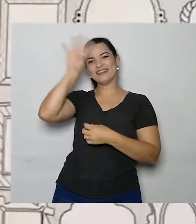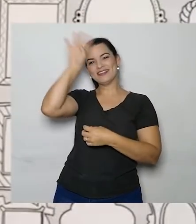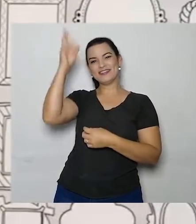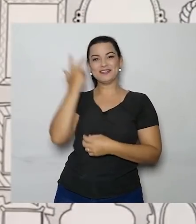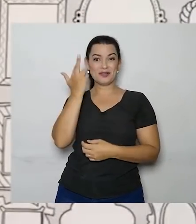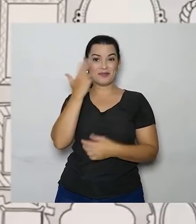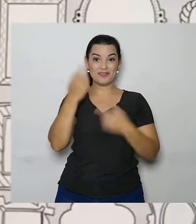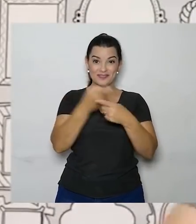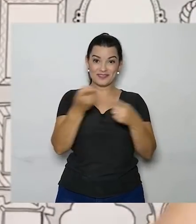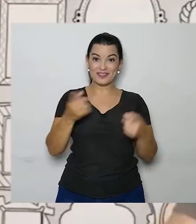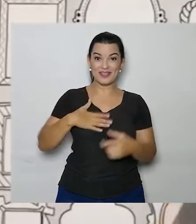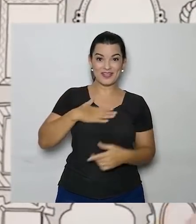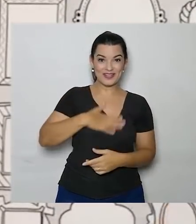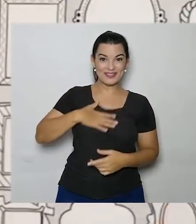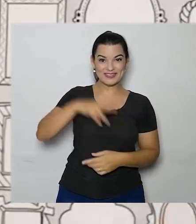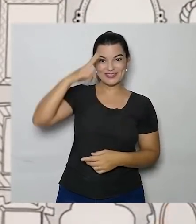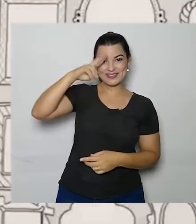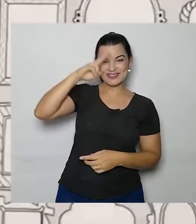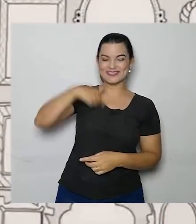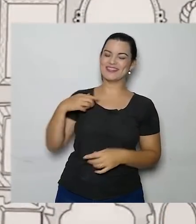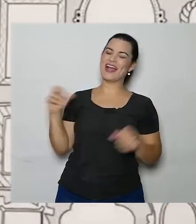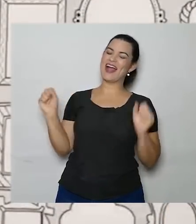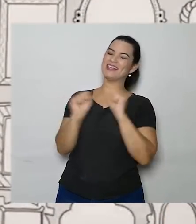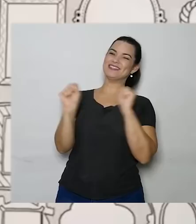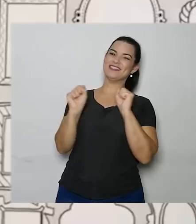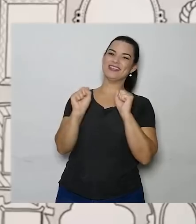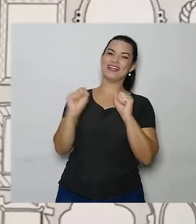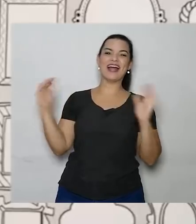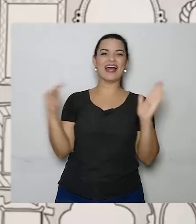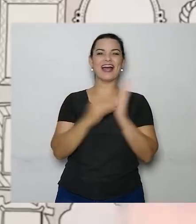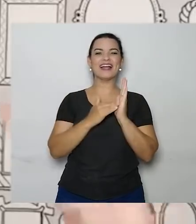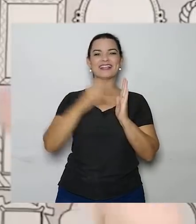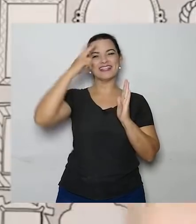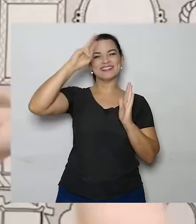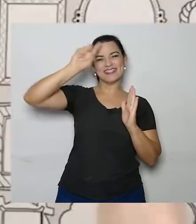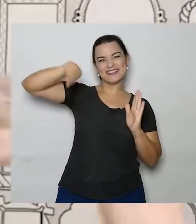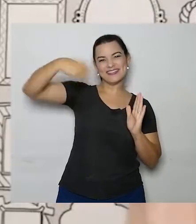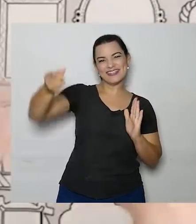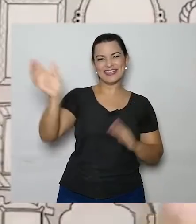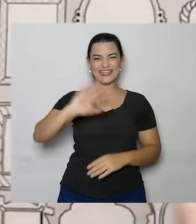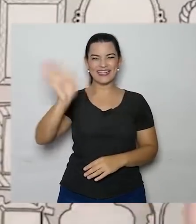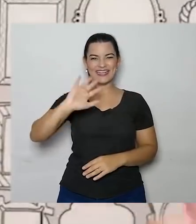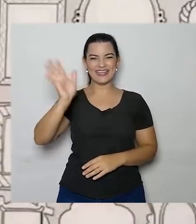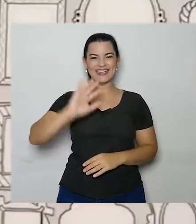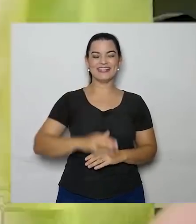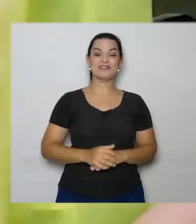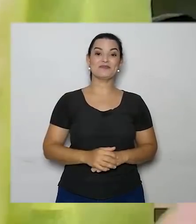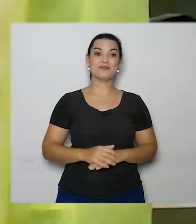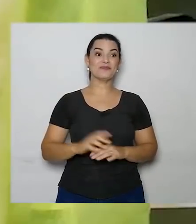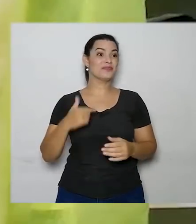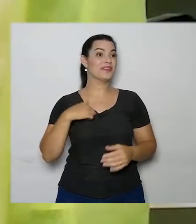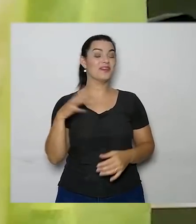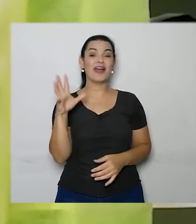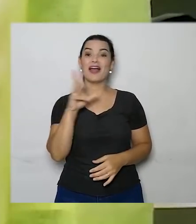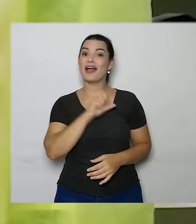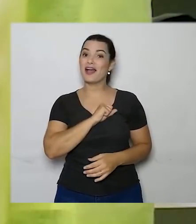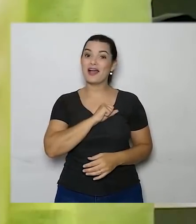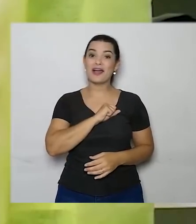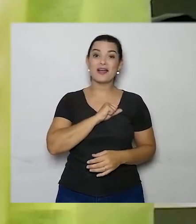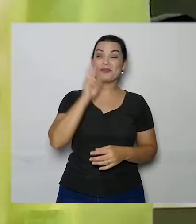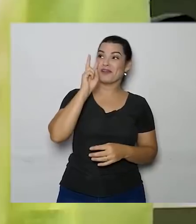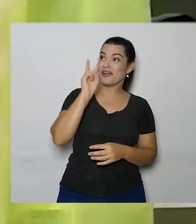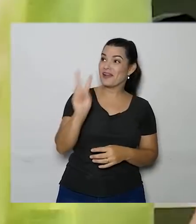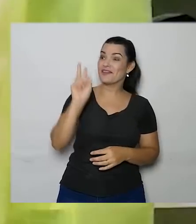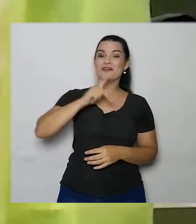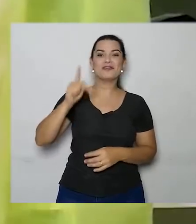gostou dessa história? Eu adorei! Até a próxima história! Tchau, tchau! Crianças, eu amei ver a